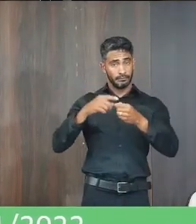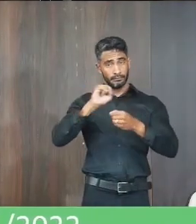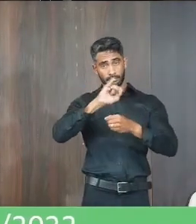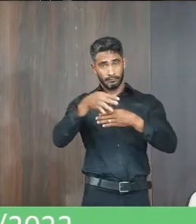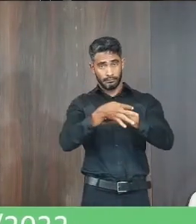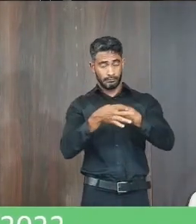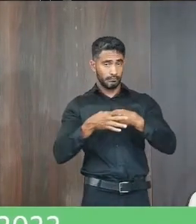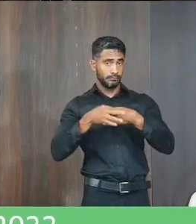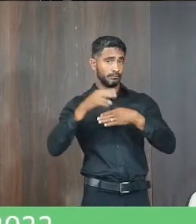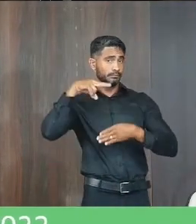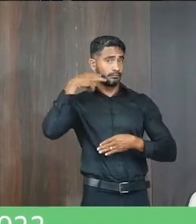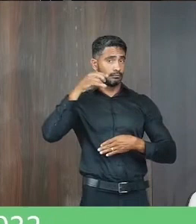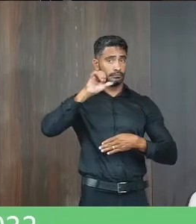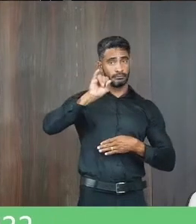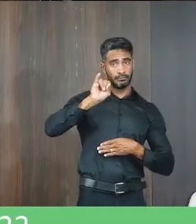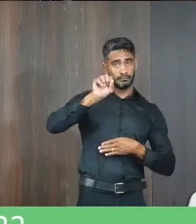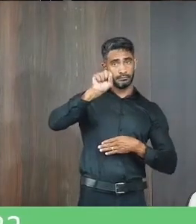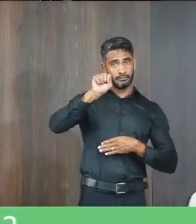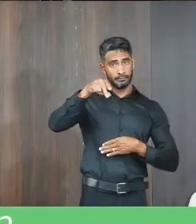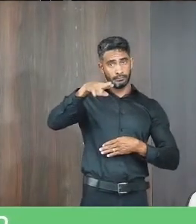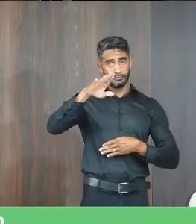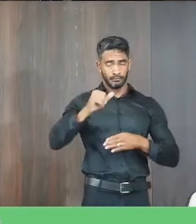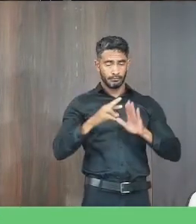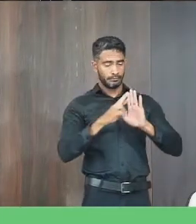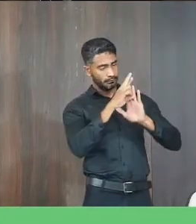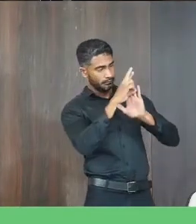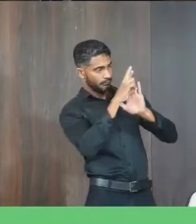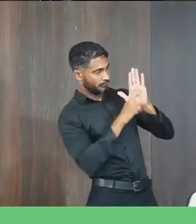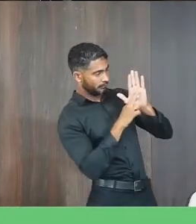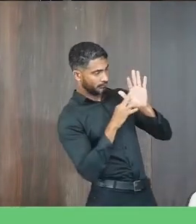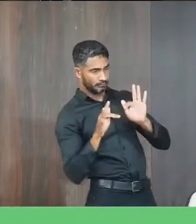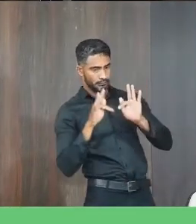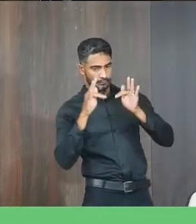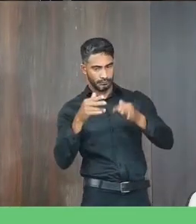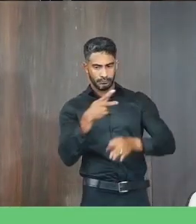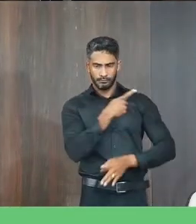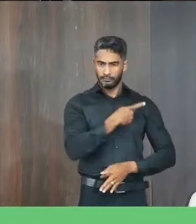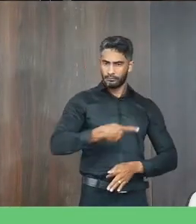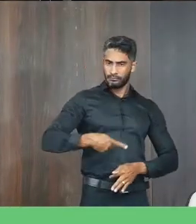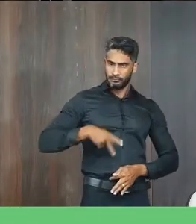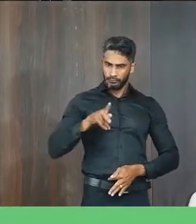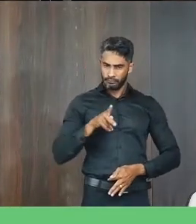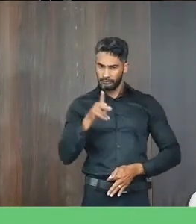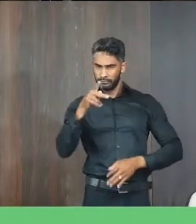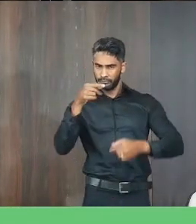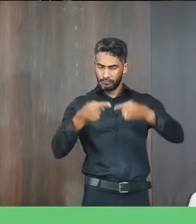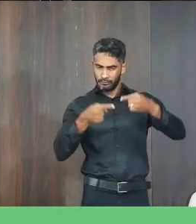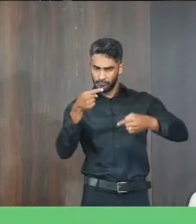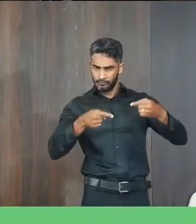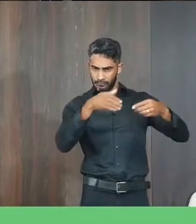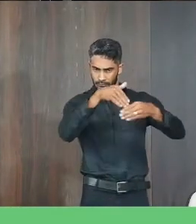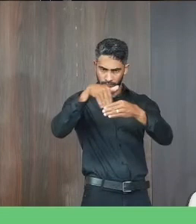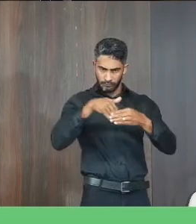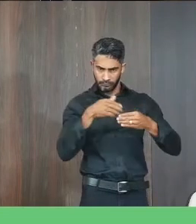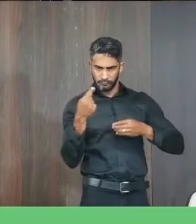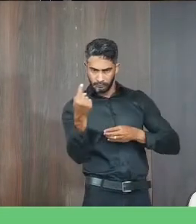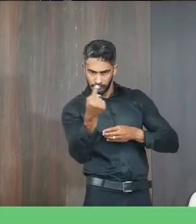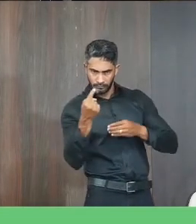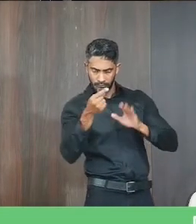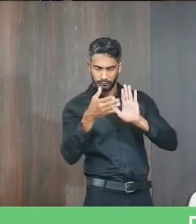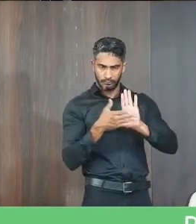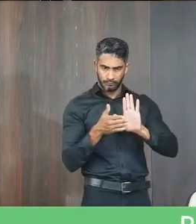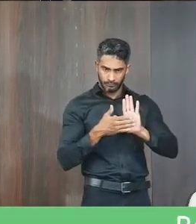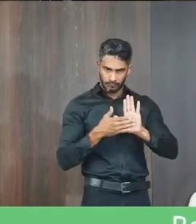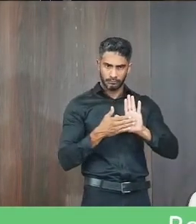Islânia da Silva Pedro. Foram lidas as redações finais. O Sr. Presidente seguiu com discussão e votação em turno único das seguintes